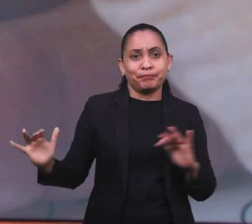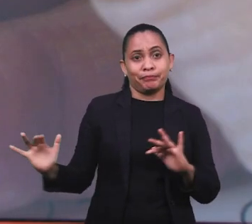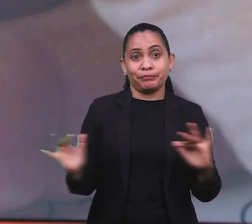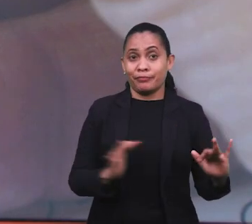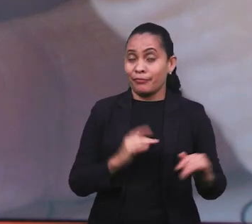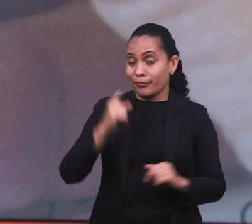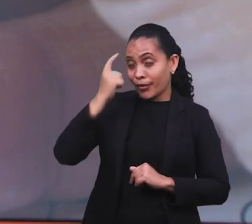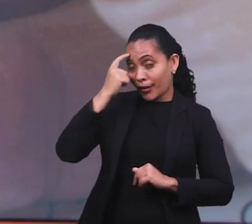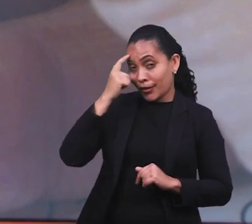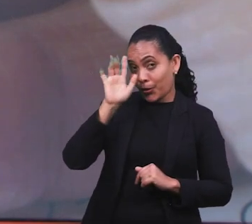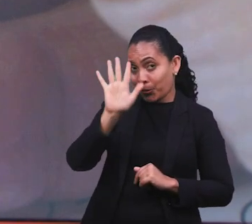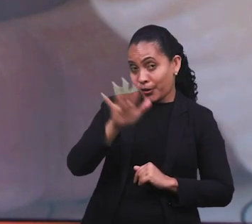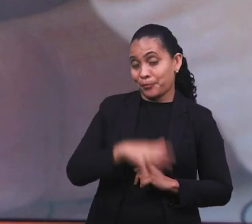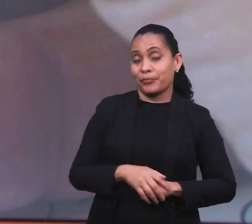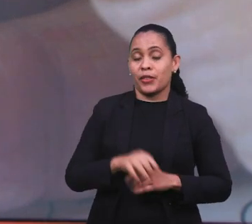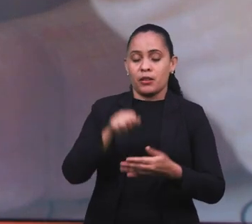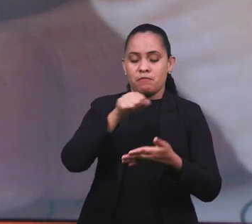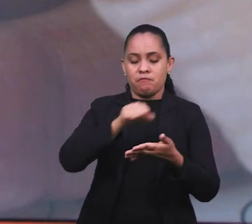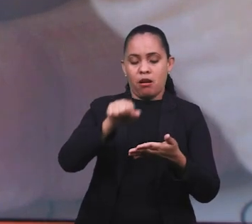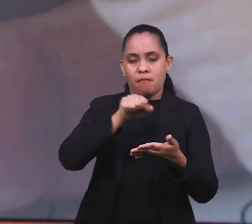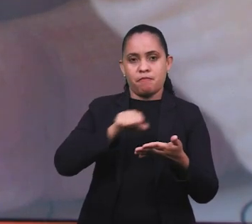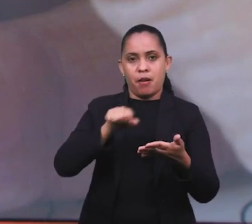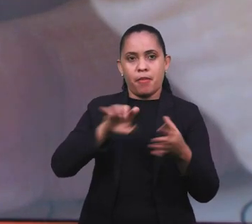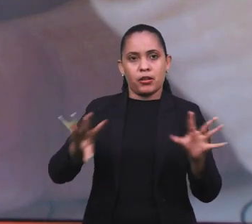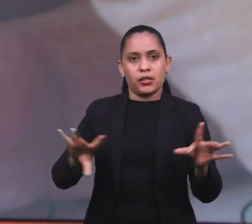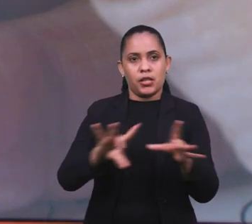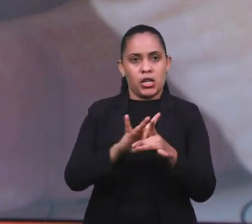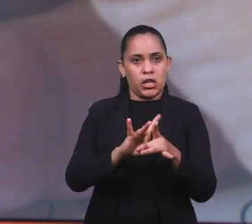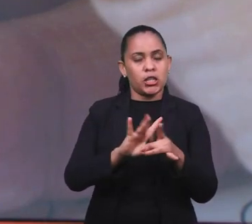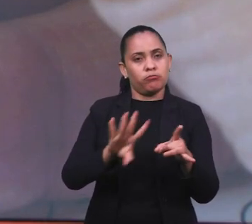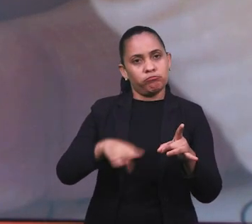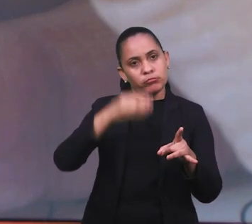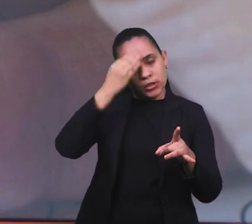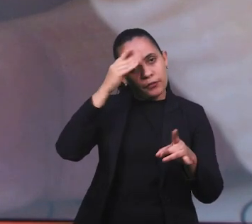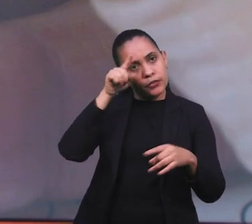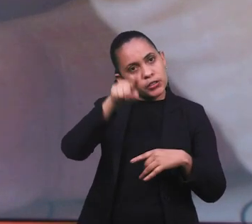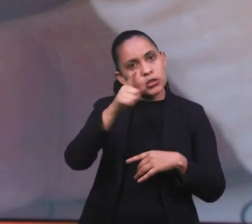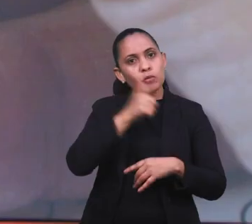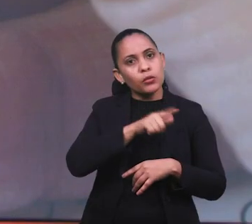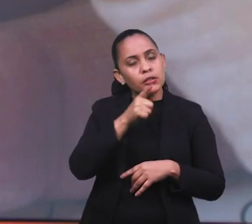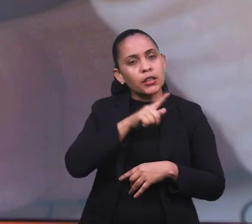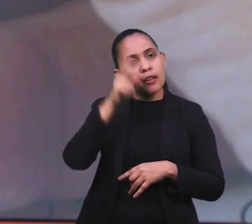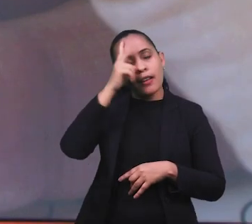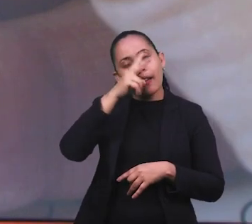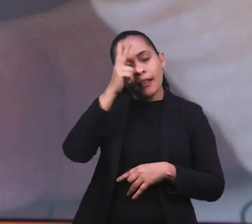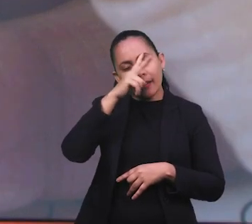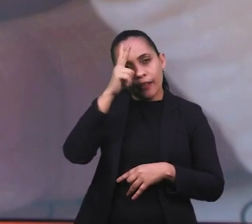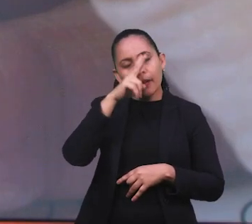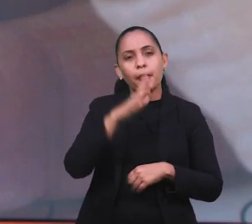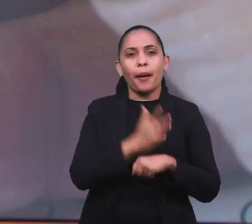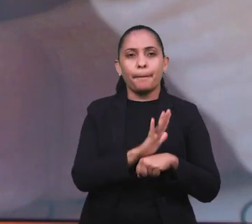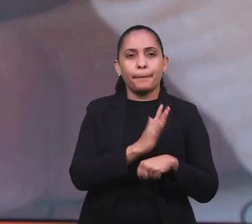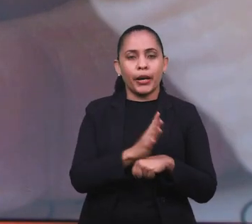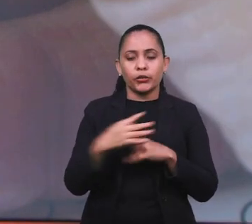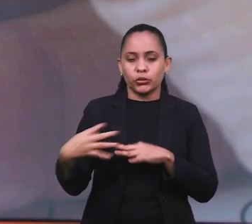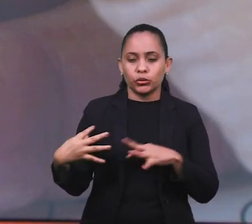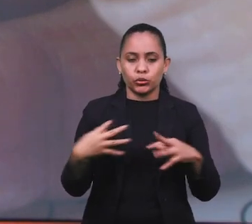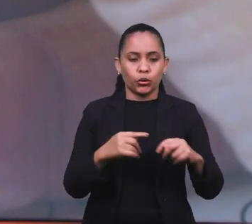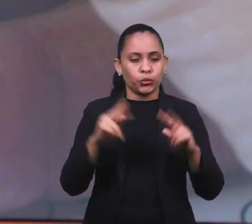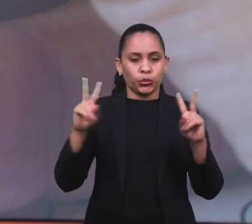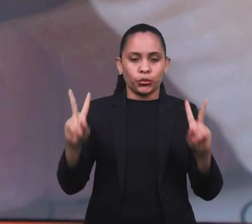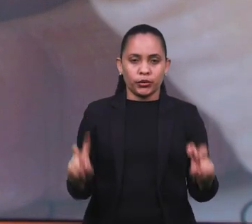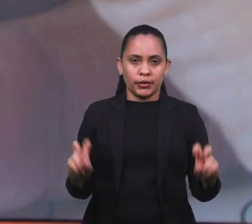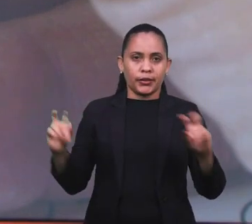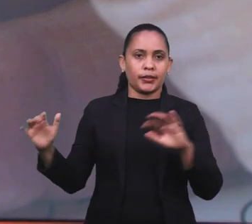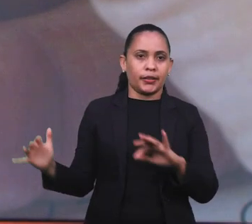ideia é o seguinte, ir grifando palavras-chave que vão fazer você o quê? Relembrar praticamente de todo